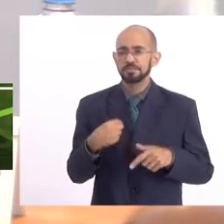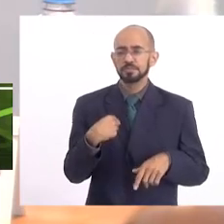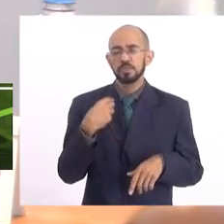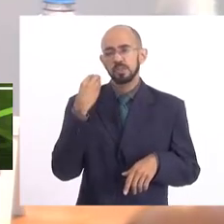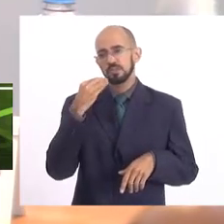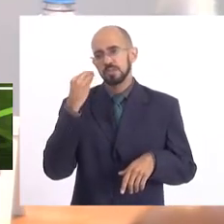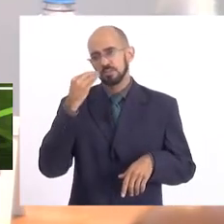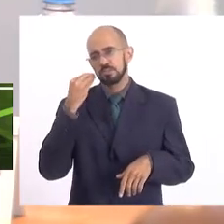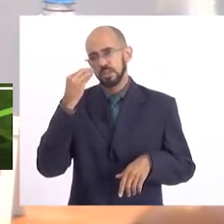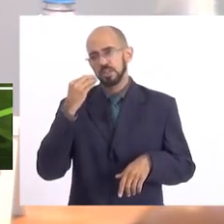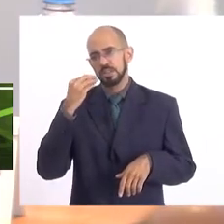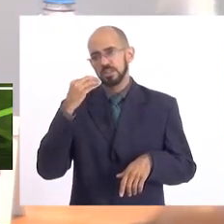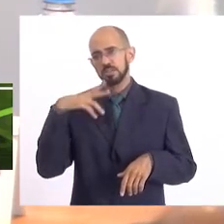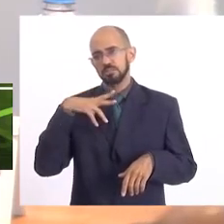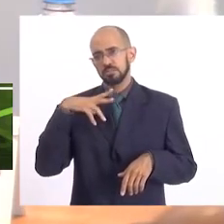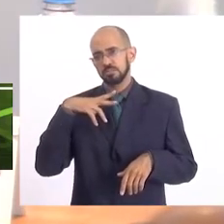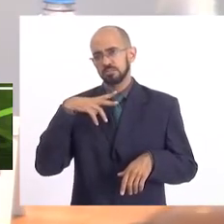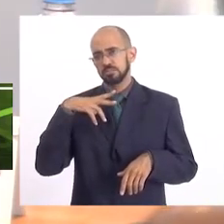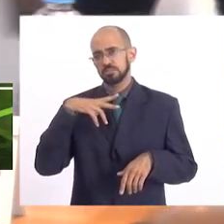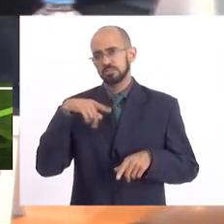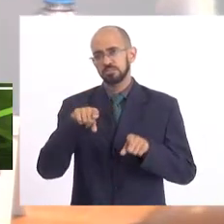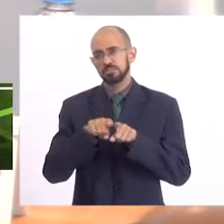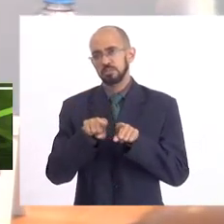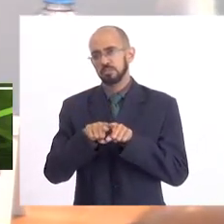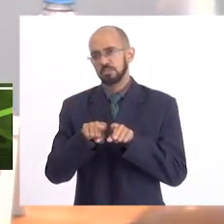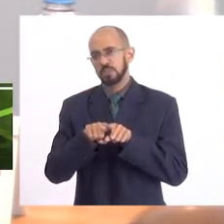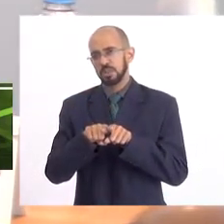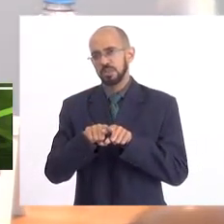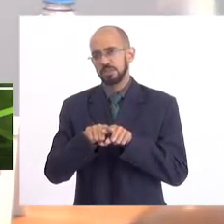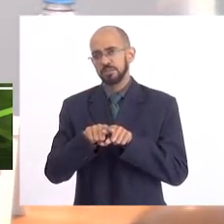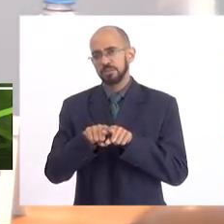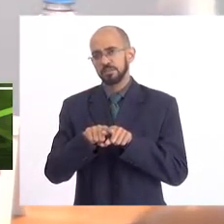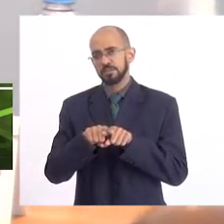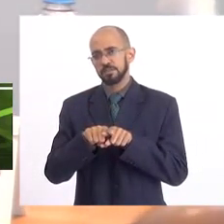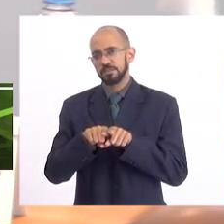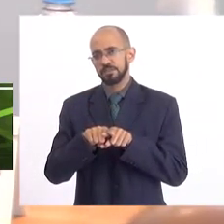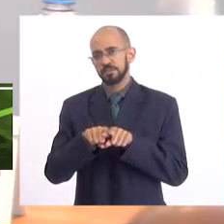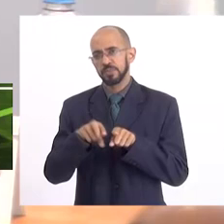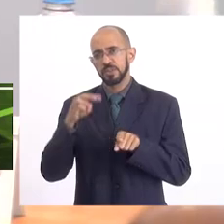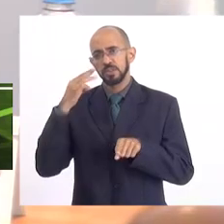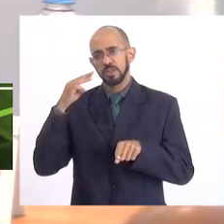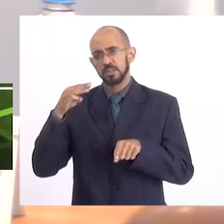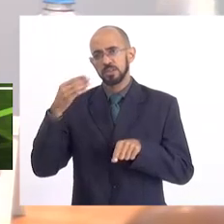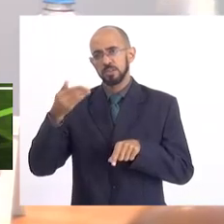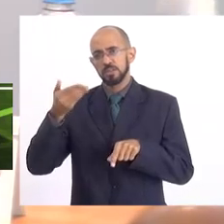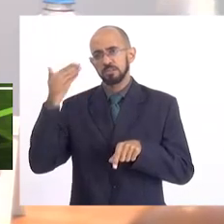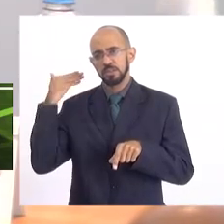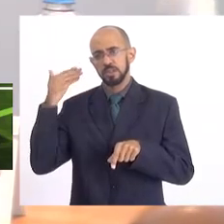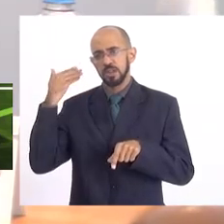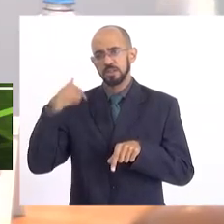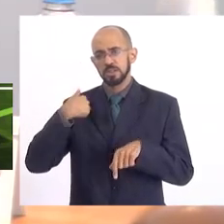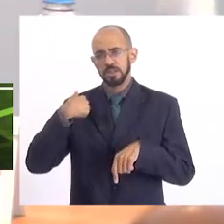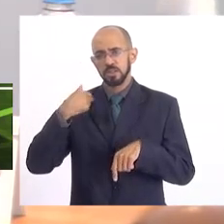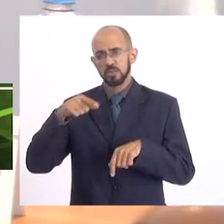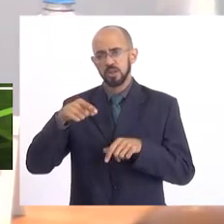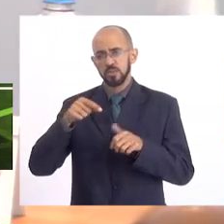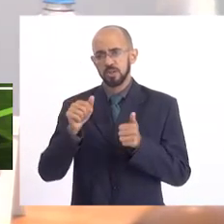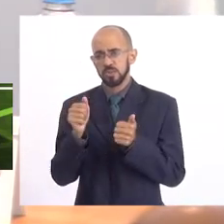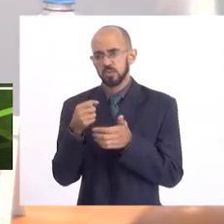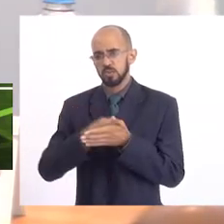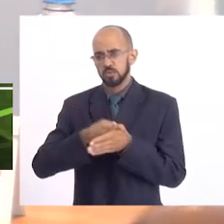pessoal também. Eu estava desse lado há 3 semanas atrás e posso te dizer